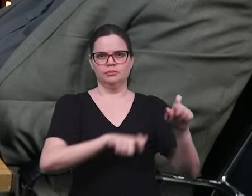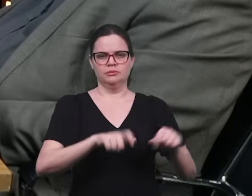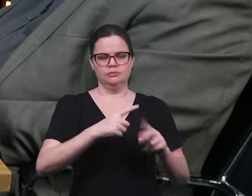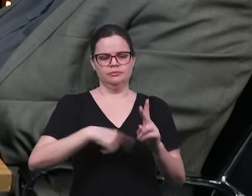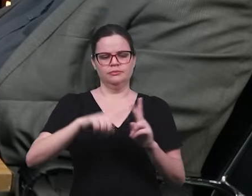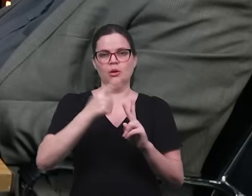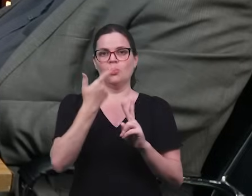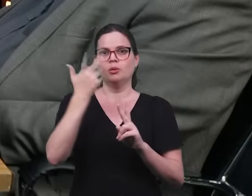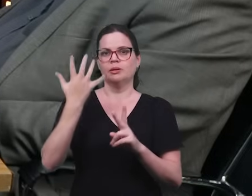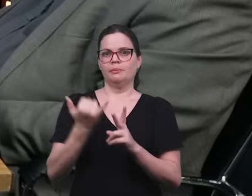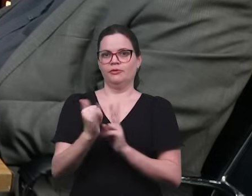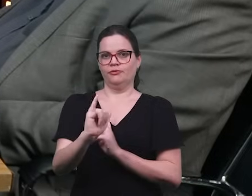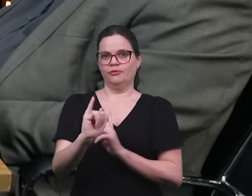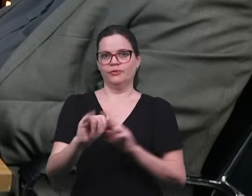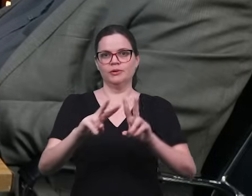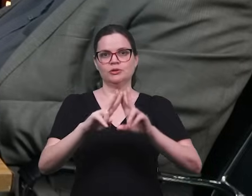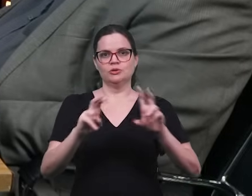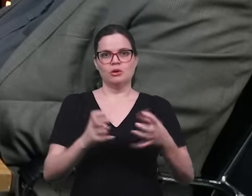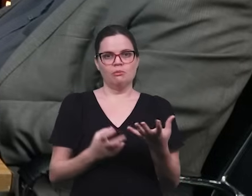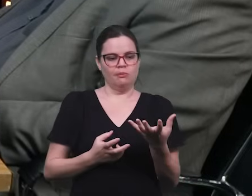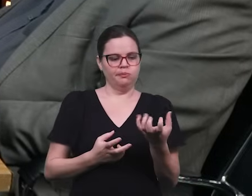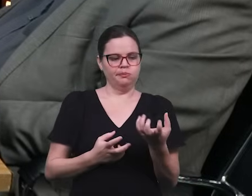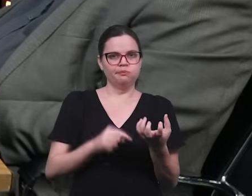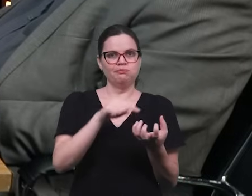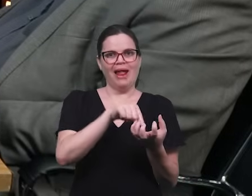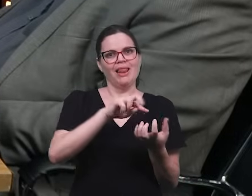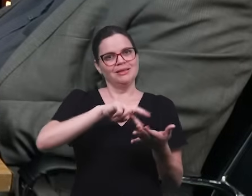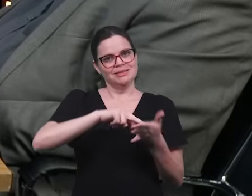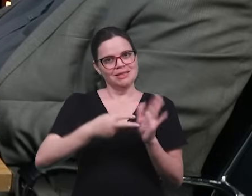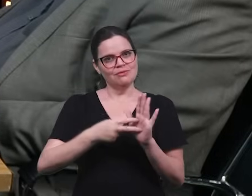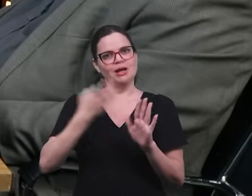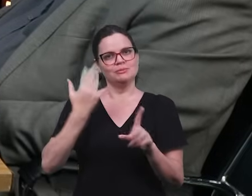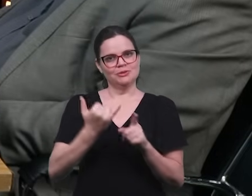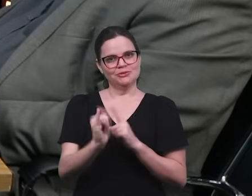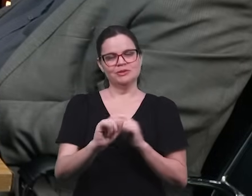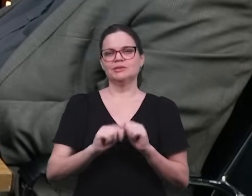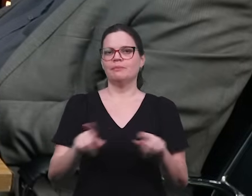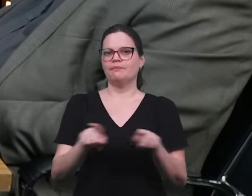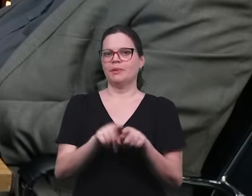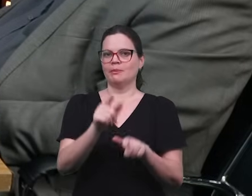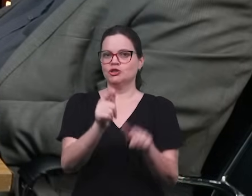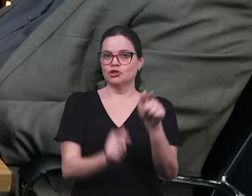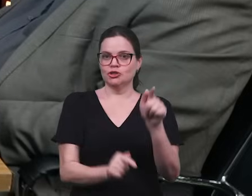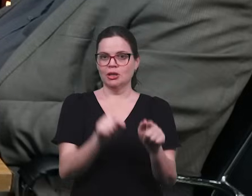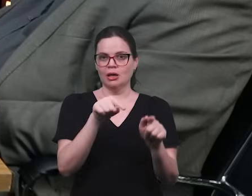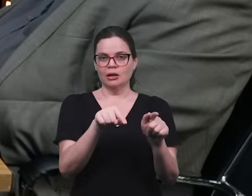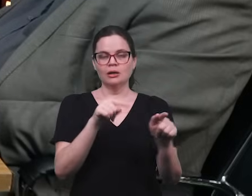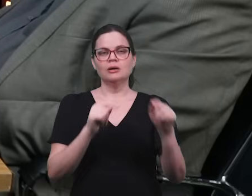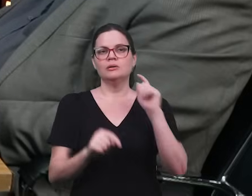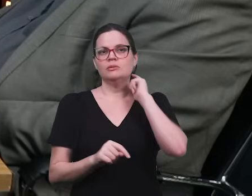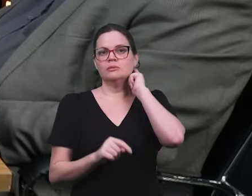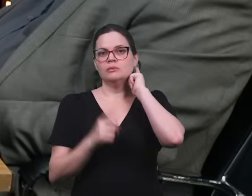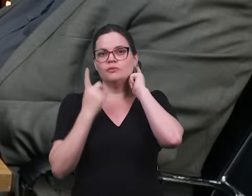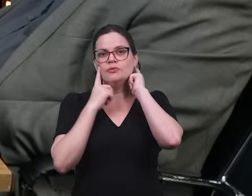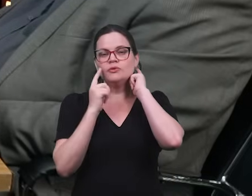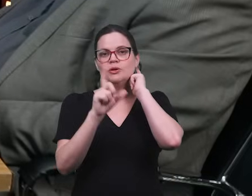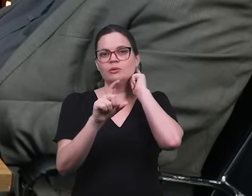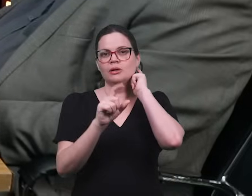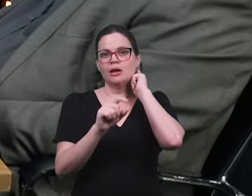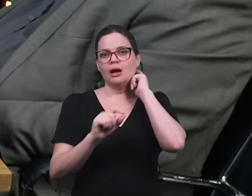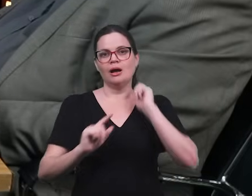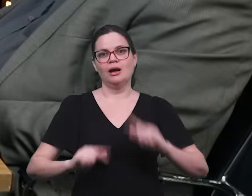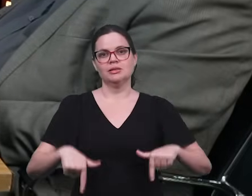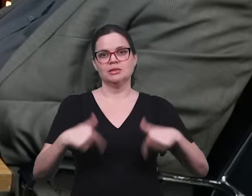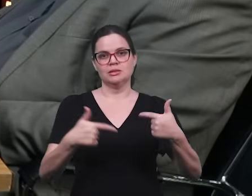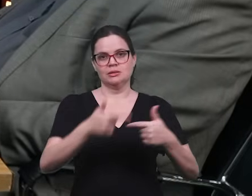outra profética. Nós falamos sobre o velo de lã, né? Nós podemos, por exemplo, em Gideão, nós vemos ali uma operação do Espírito